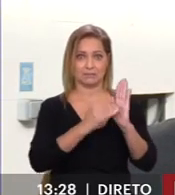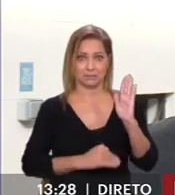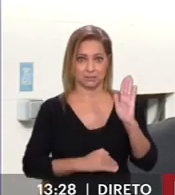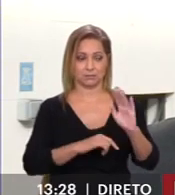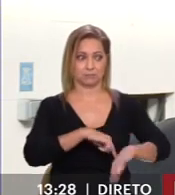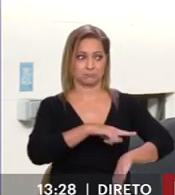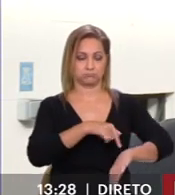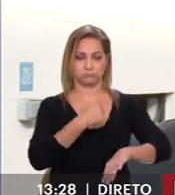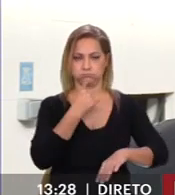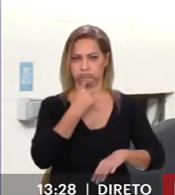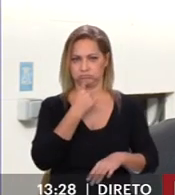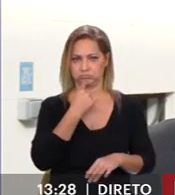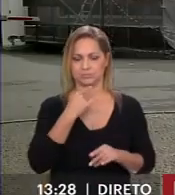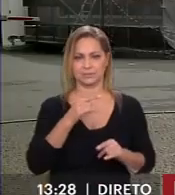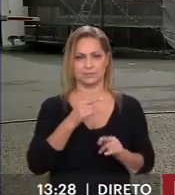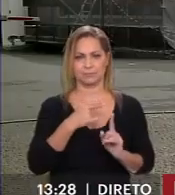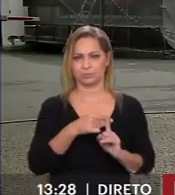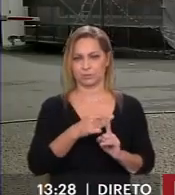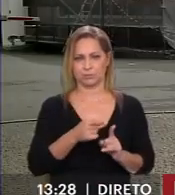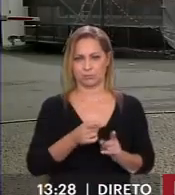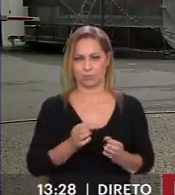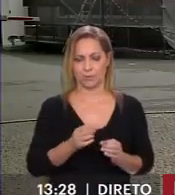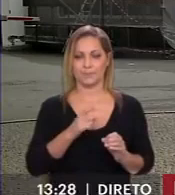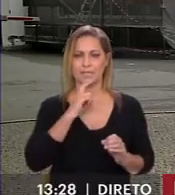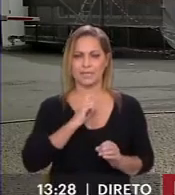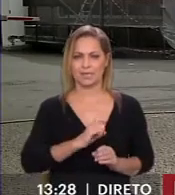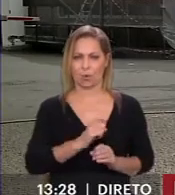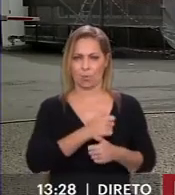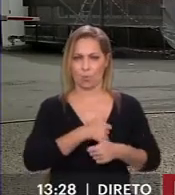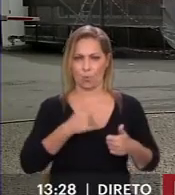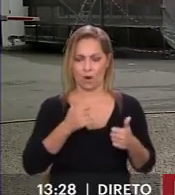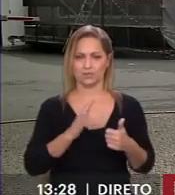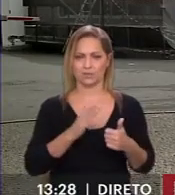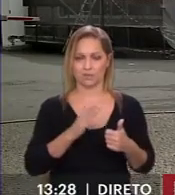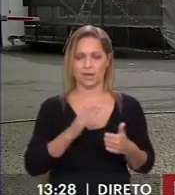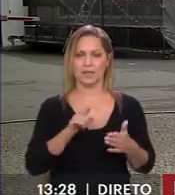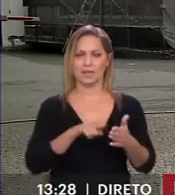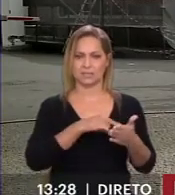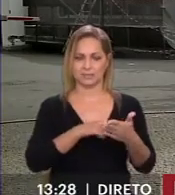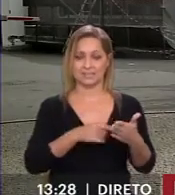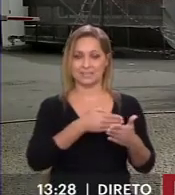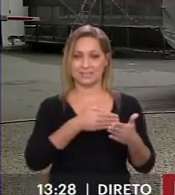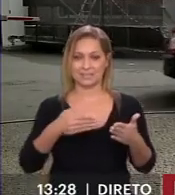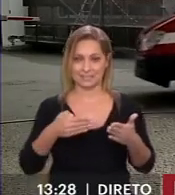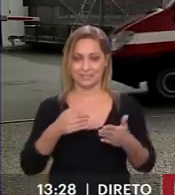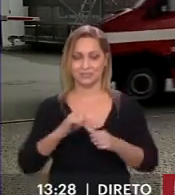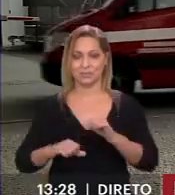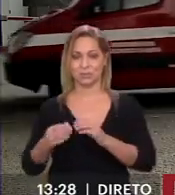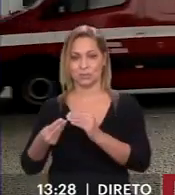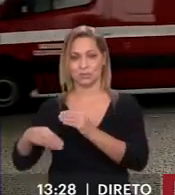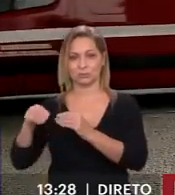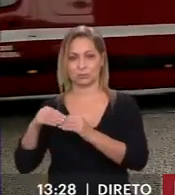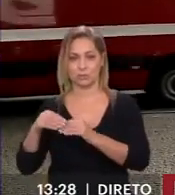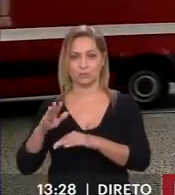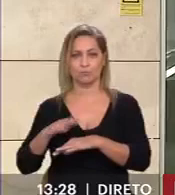enorme, obviamente isso não é benéfico. Na Guarda já foram canceladas 7 cirurgias adicionais em resultado de